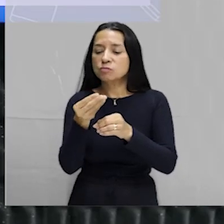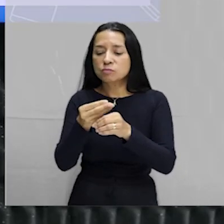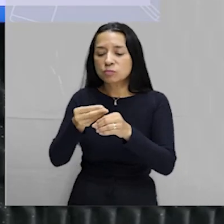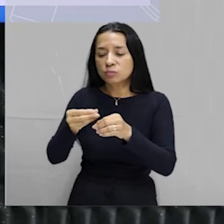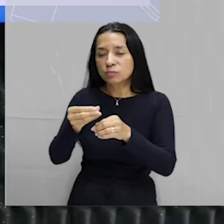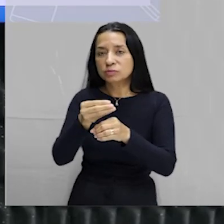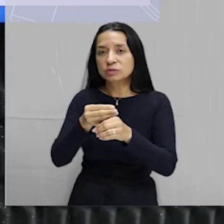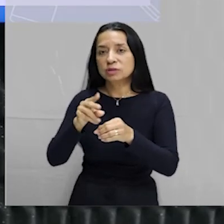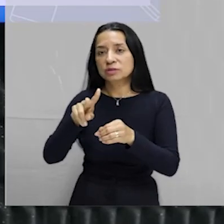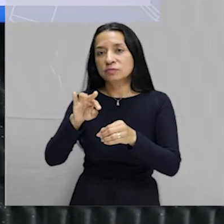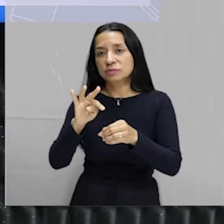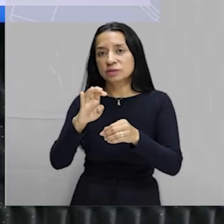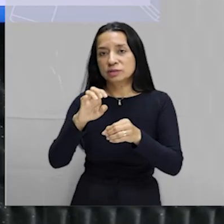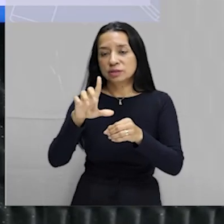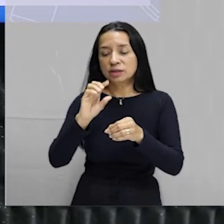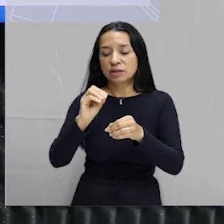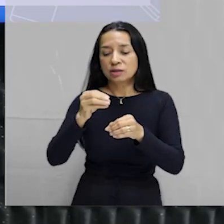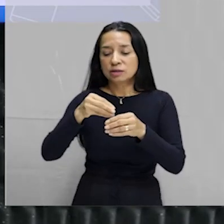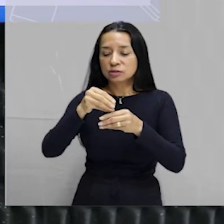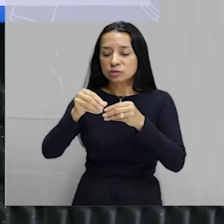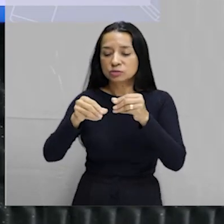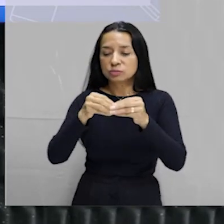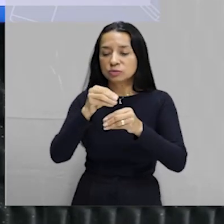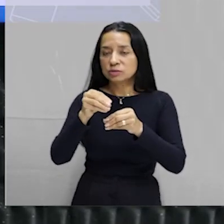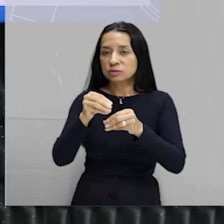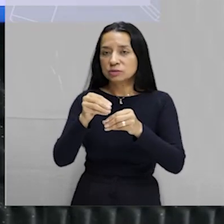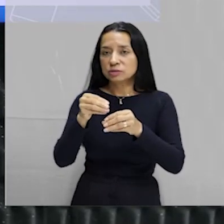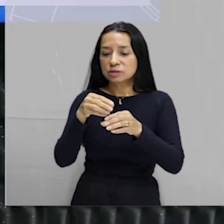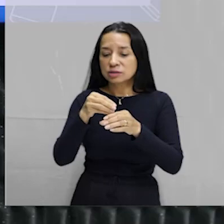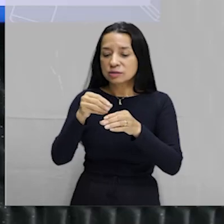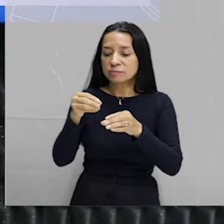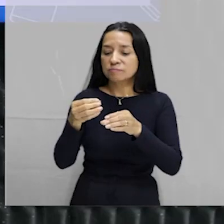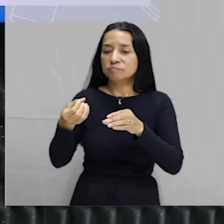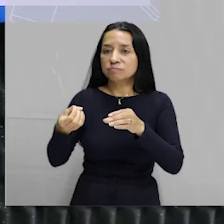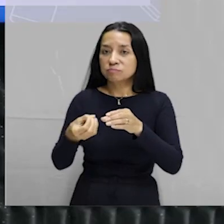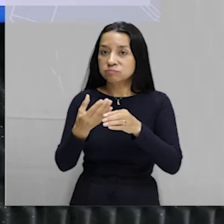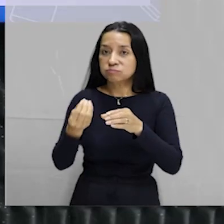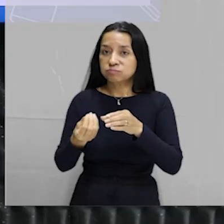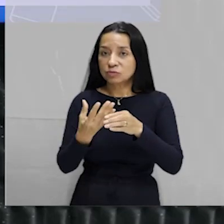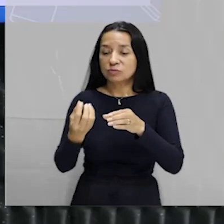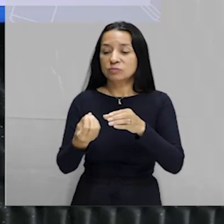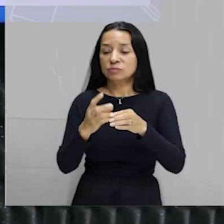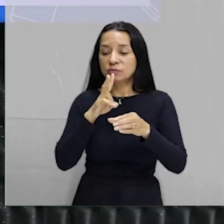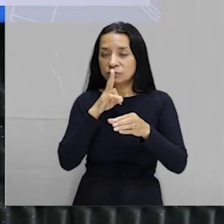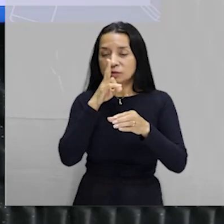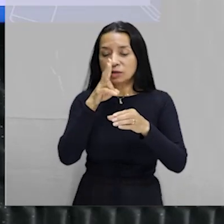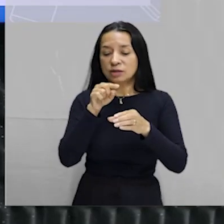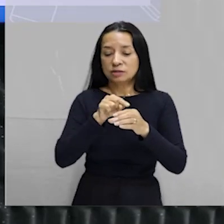aquela substância nutritiva que alimenta o embrião? Então, o mesmo embrião,